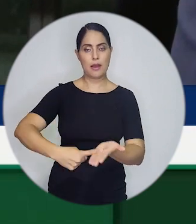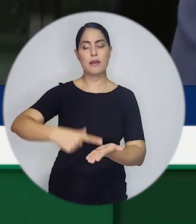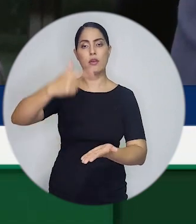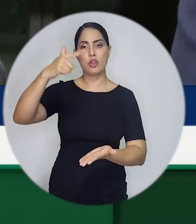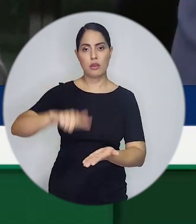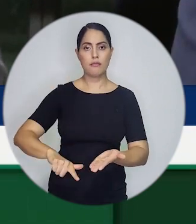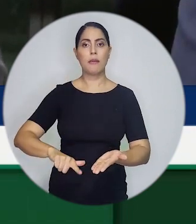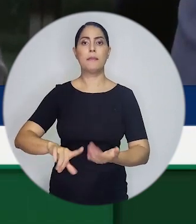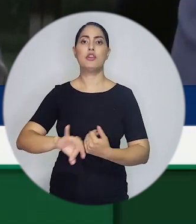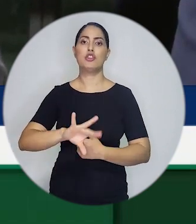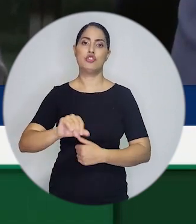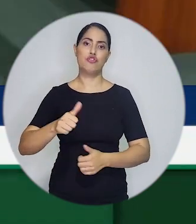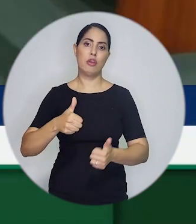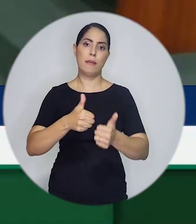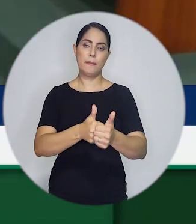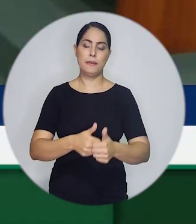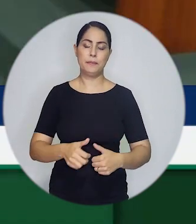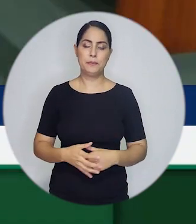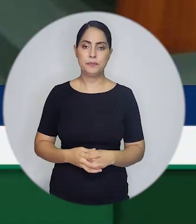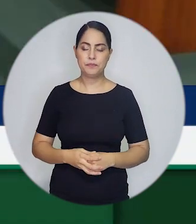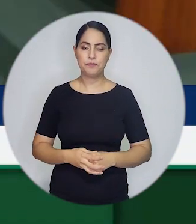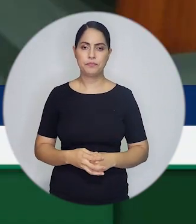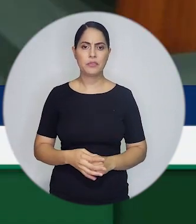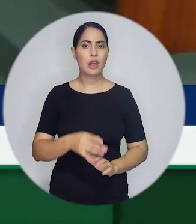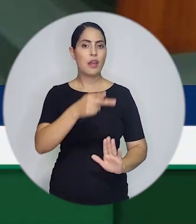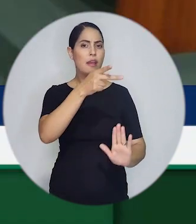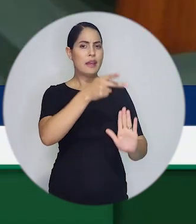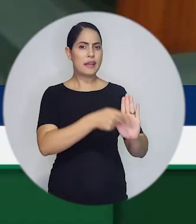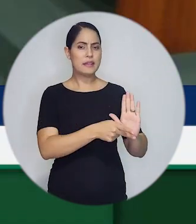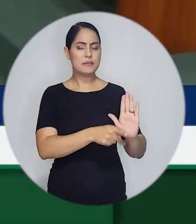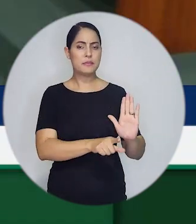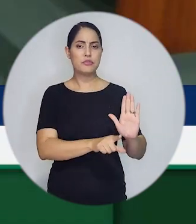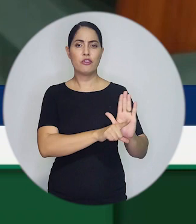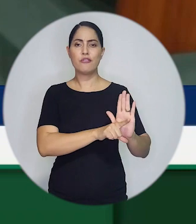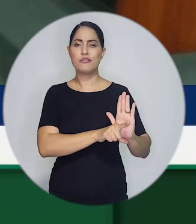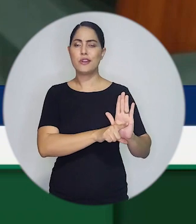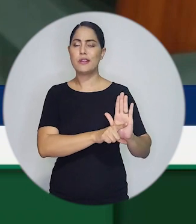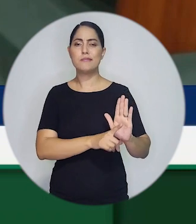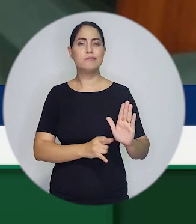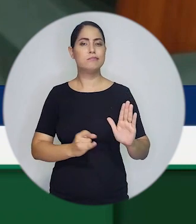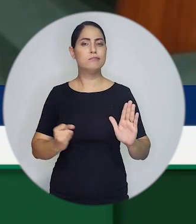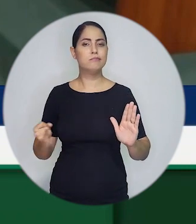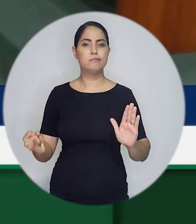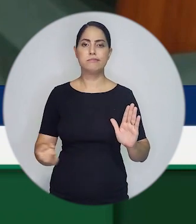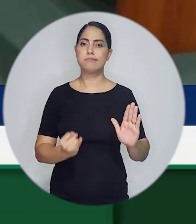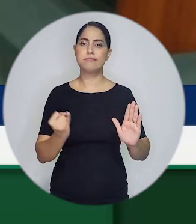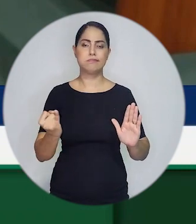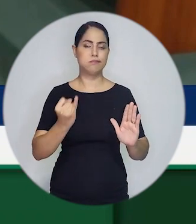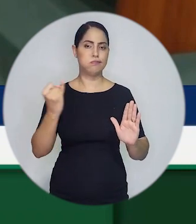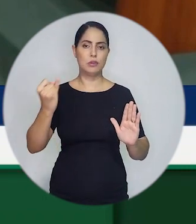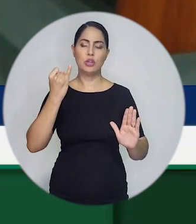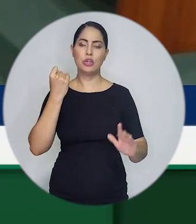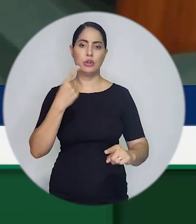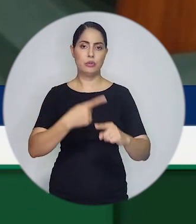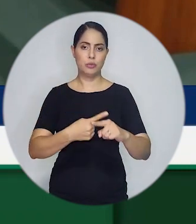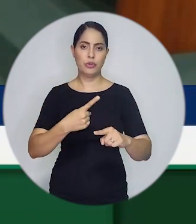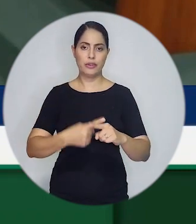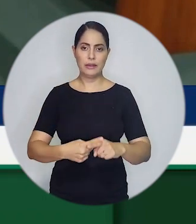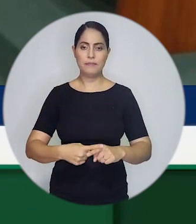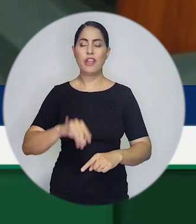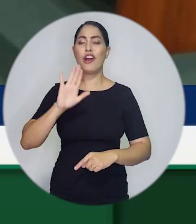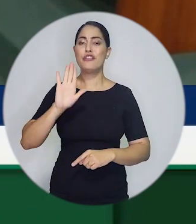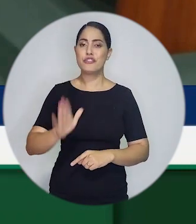data mais próxima possível. Esse projeto, ele é essencial porque ele cura